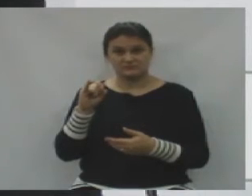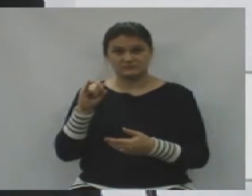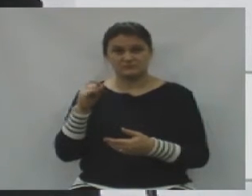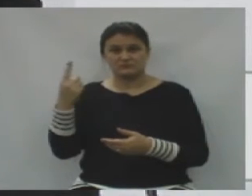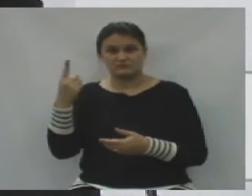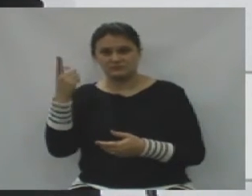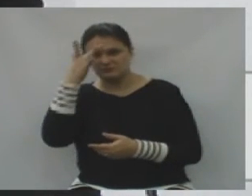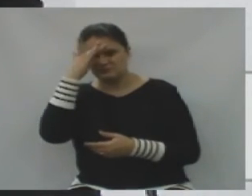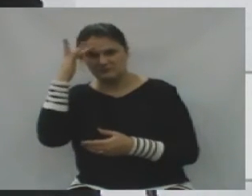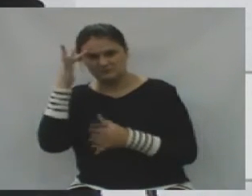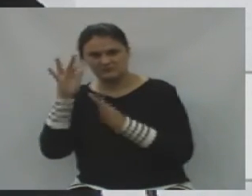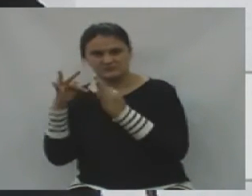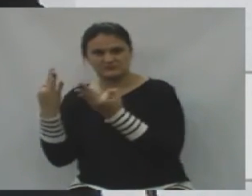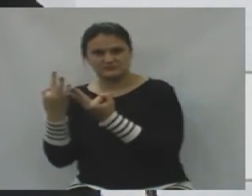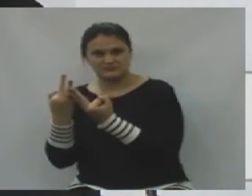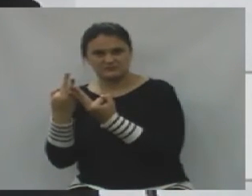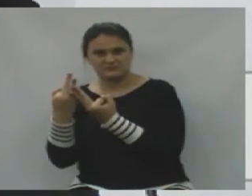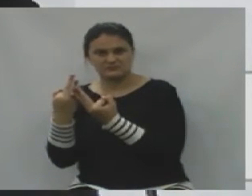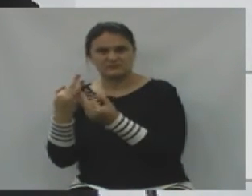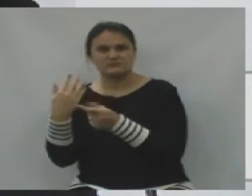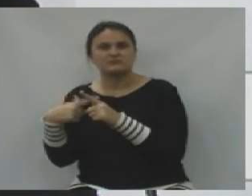família, eu queria saber por que a polícia deixou matar.